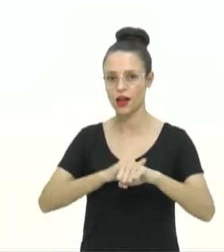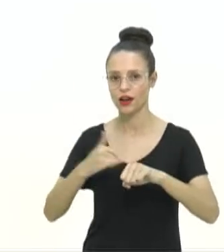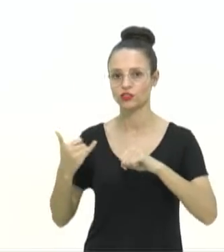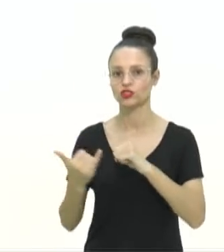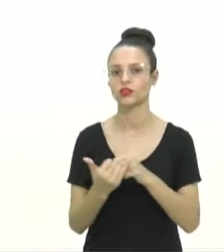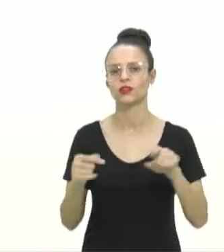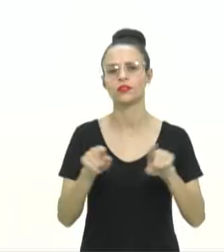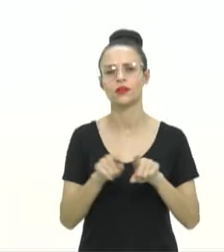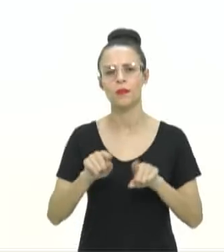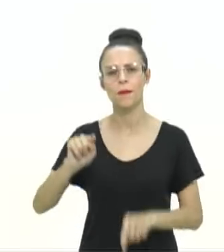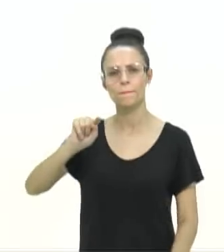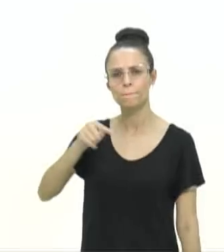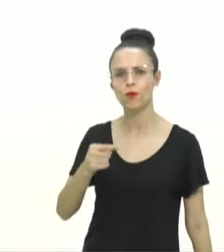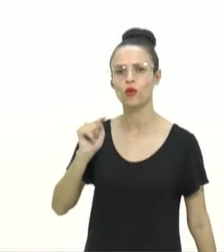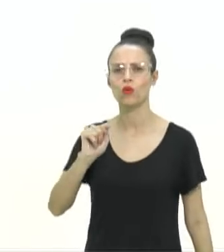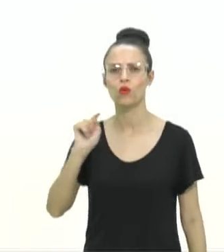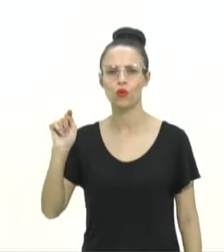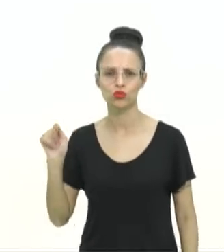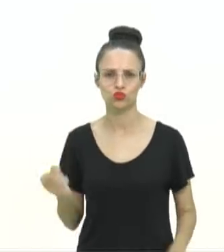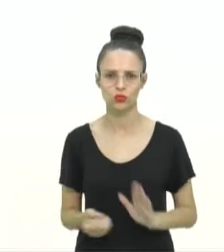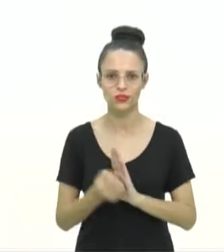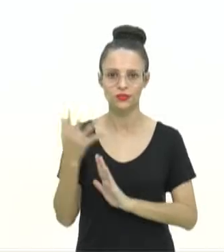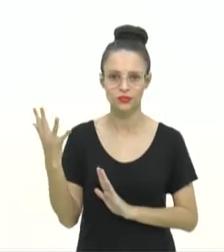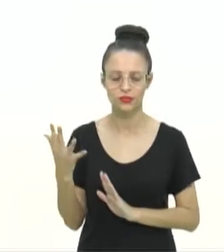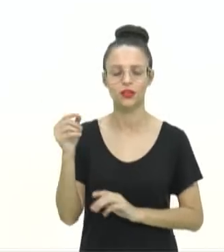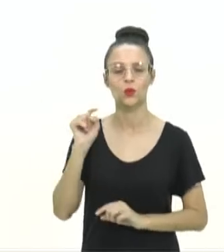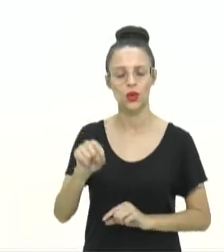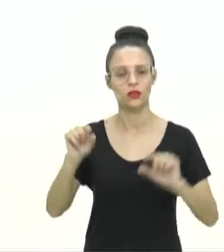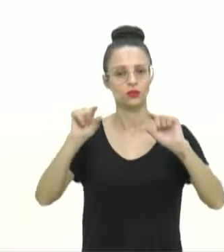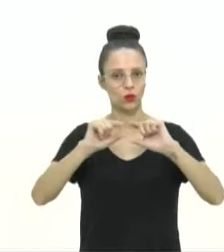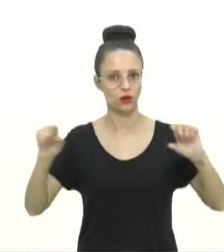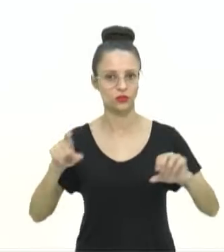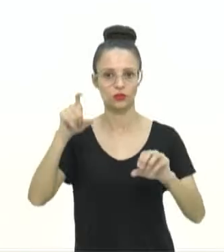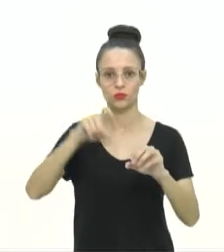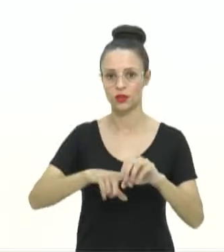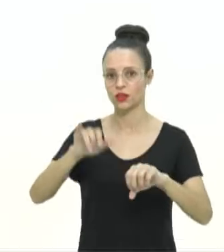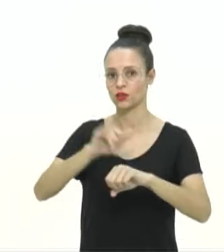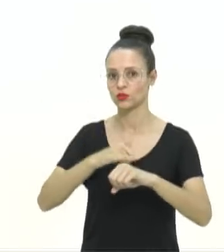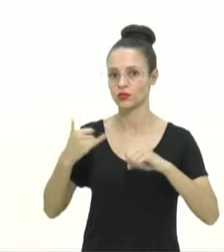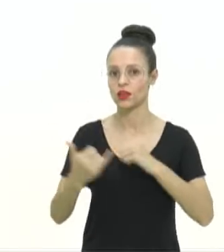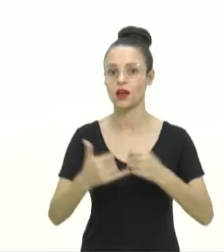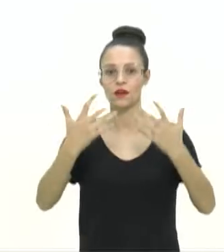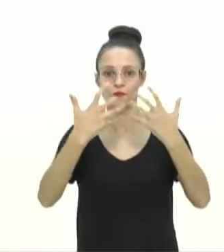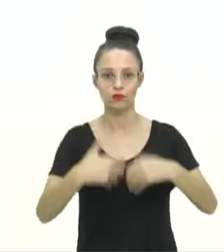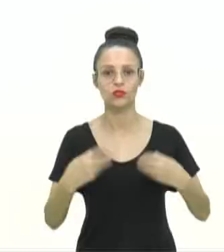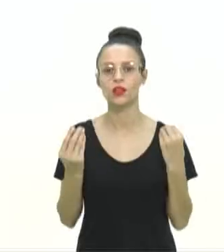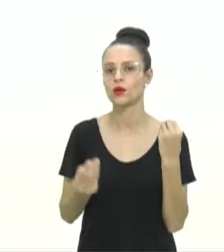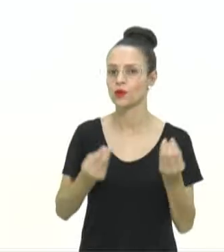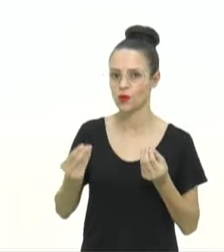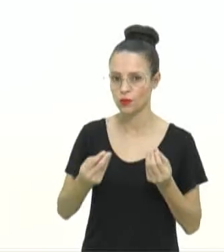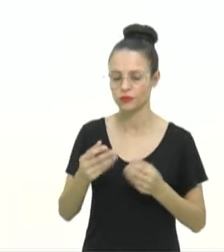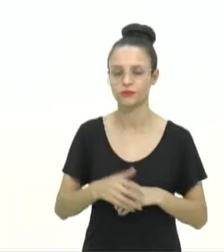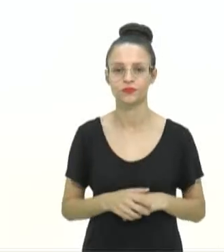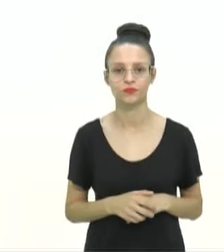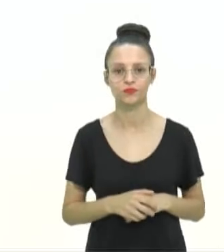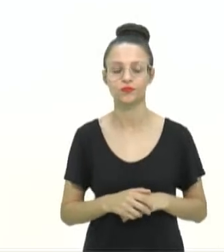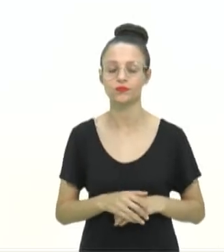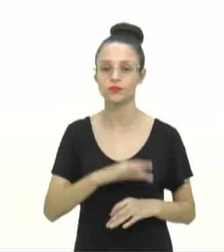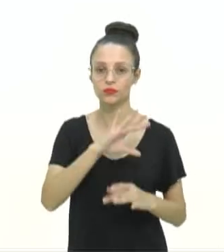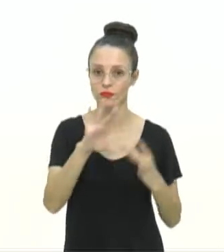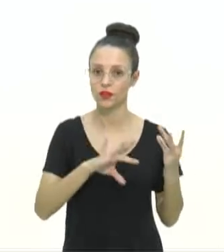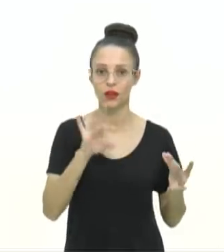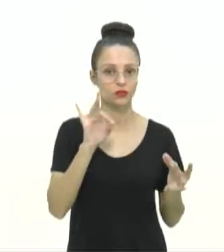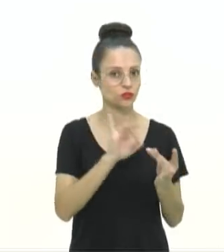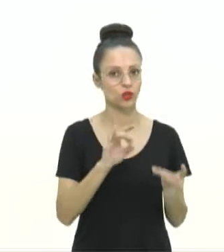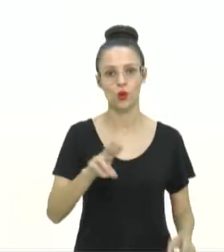e a pontuação. A pontuação, no caso das orações subordinadas adjetivas, funcionam assim. As restritivas